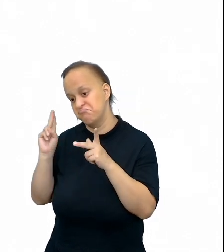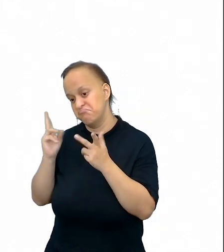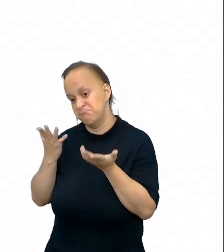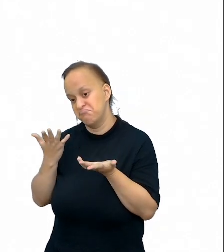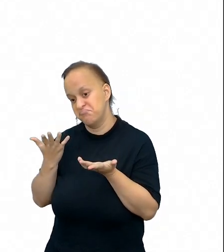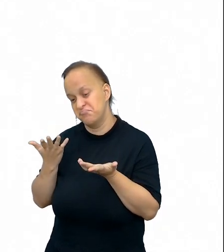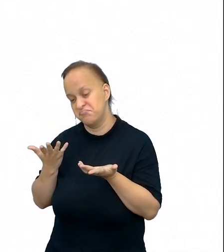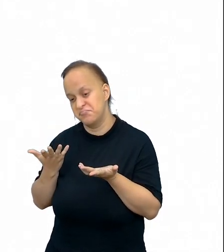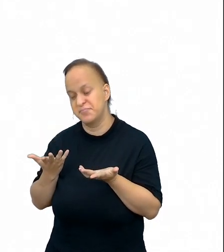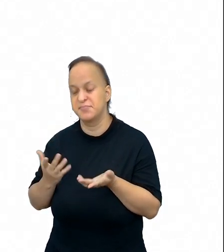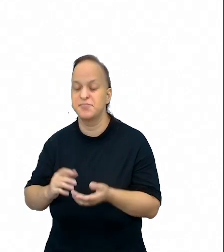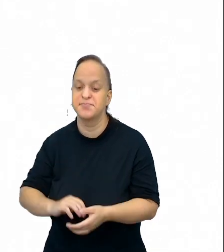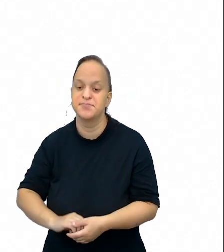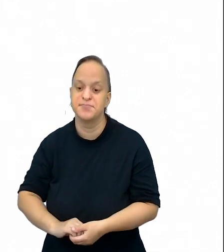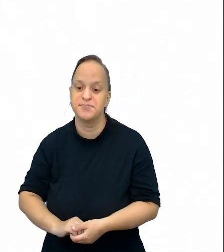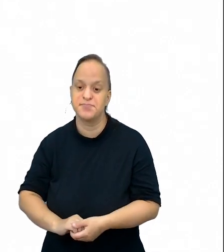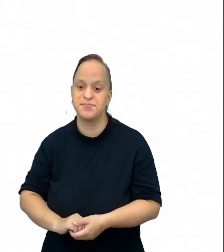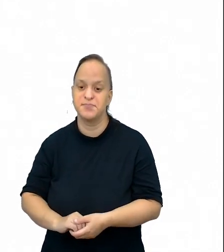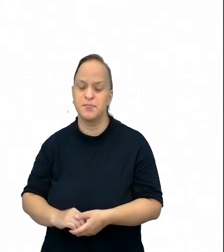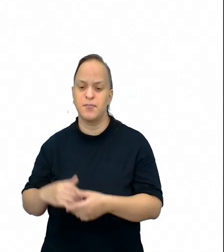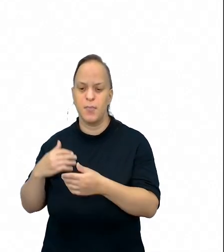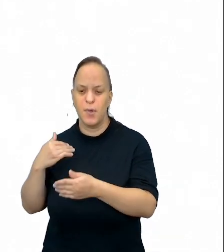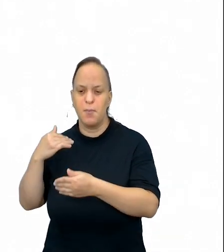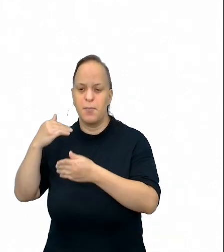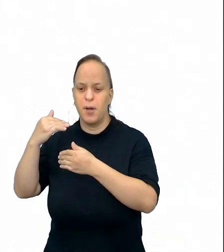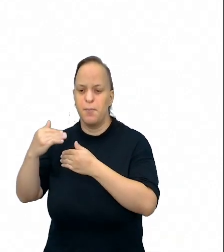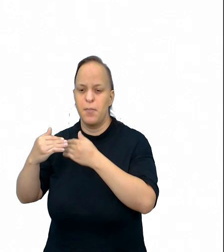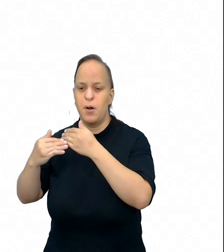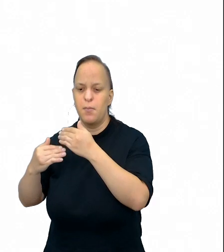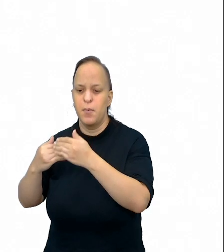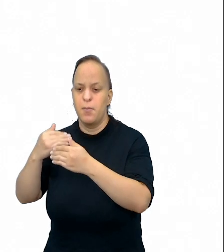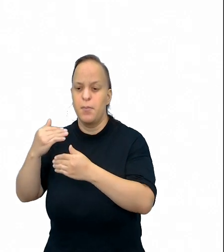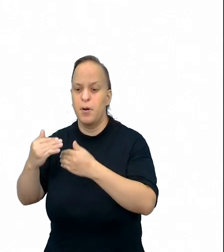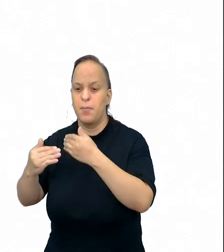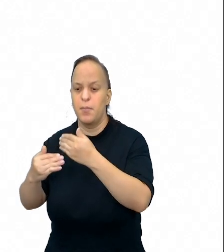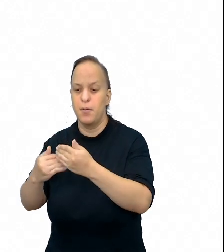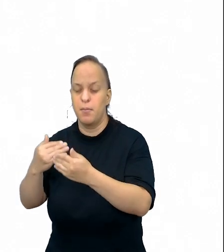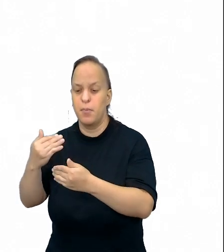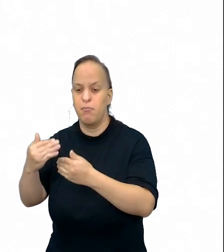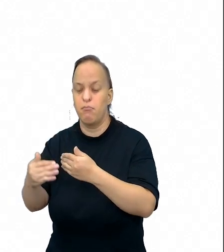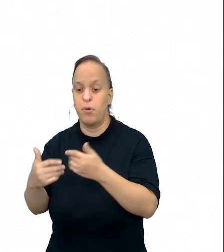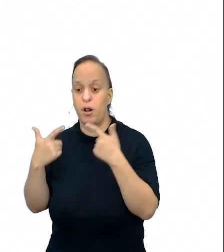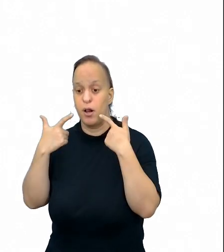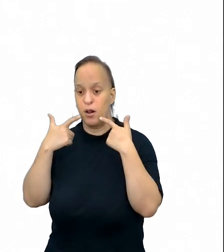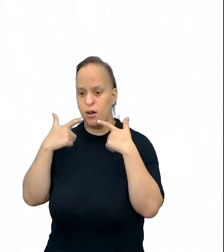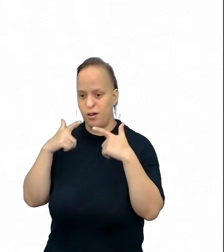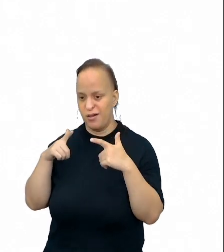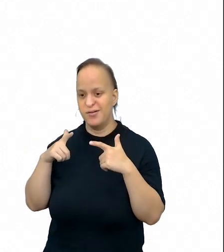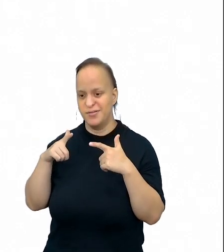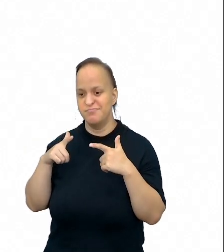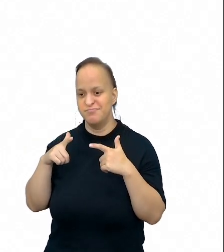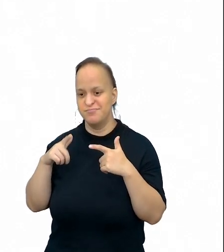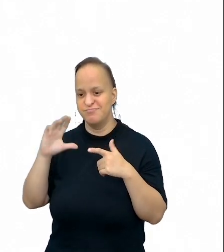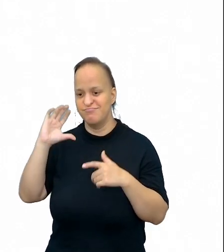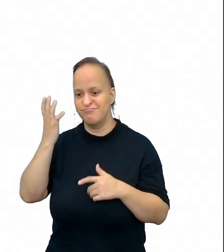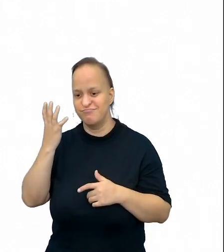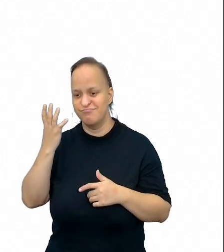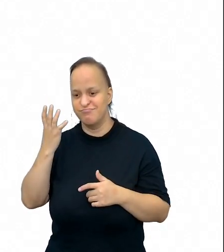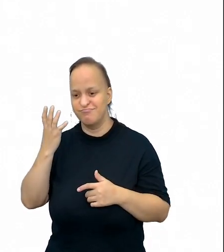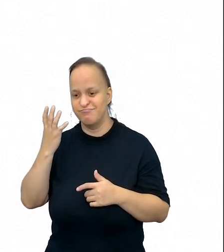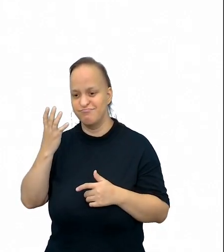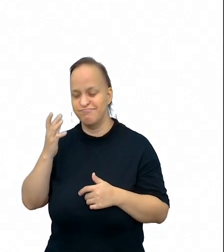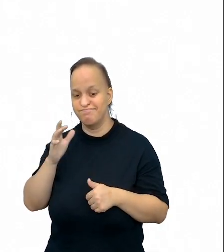aí essa questão desses processos evolutivos dos usos da linguagem, né? No primeiro momento, o foco está